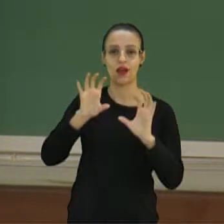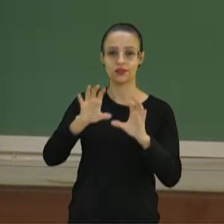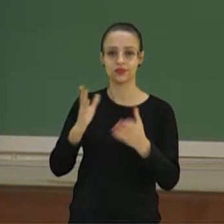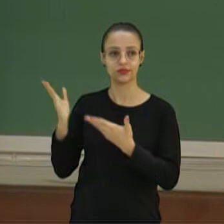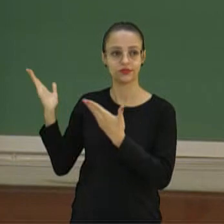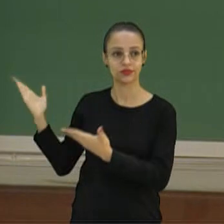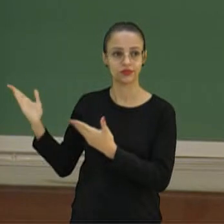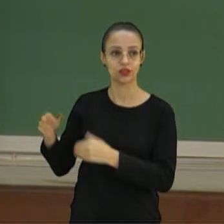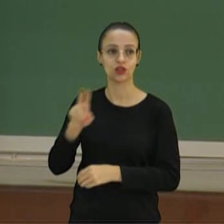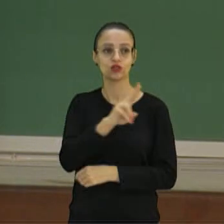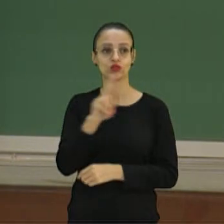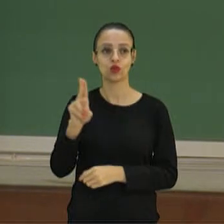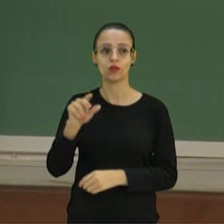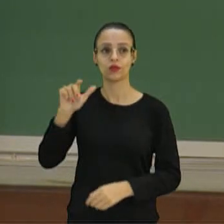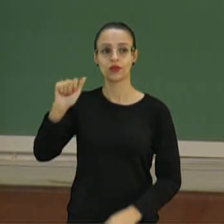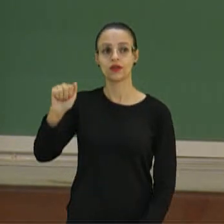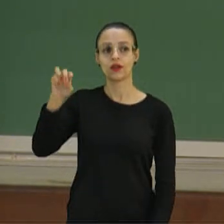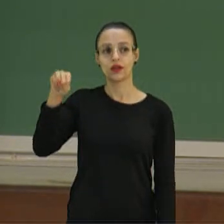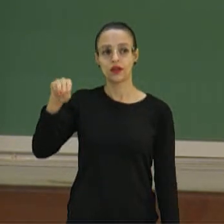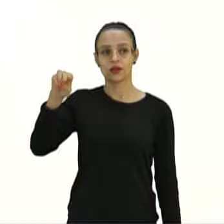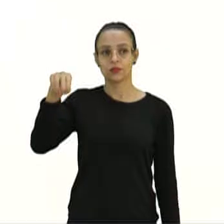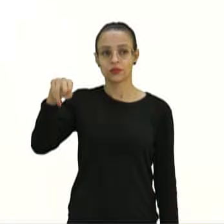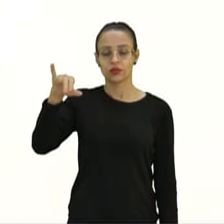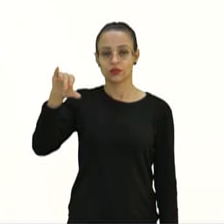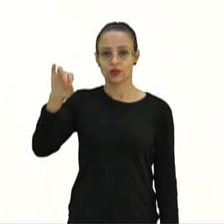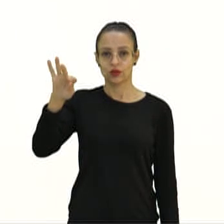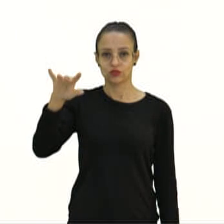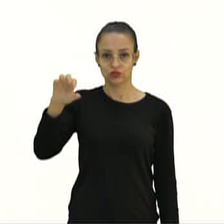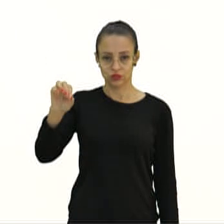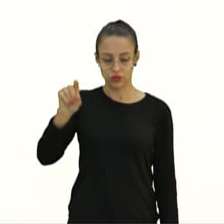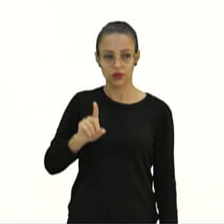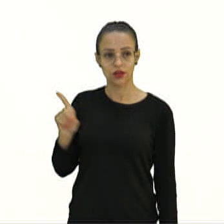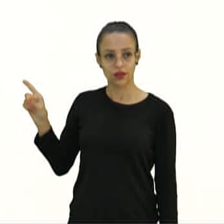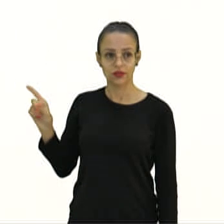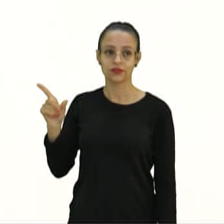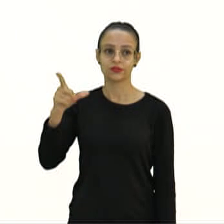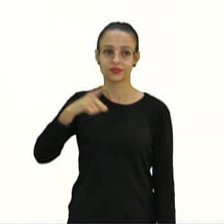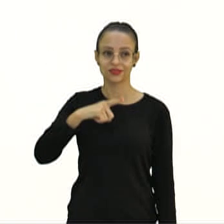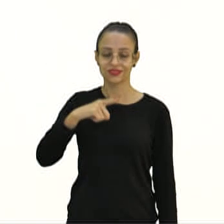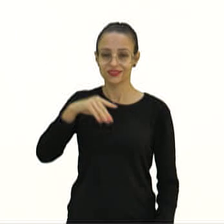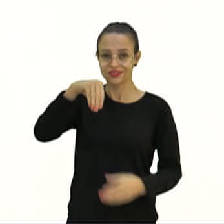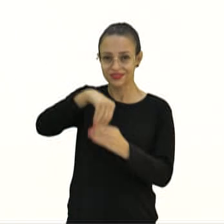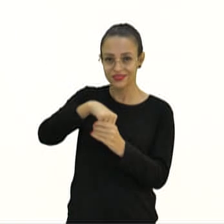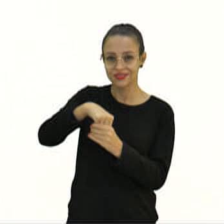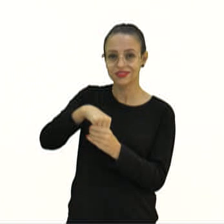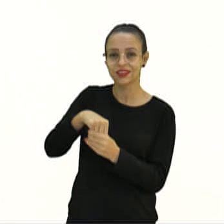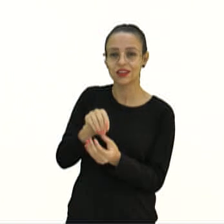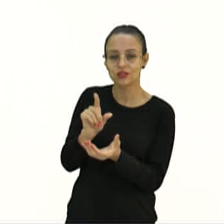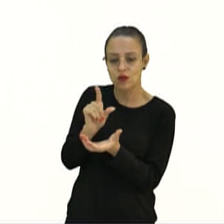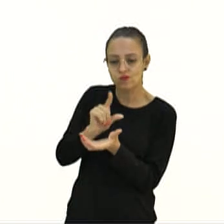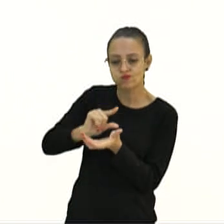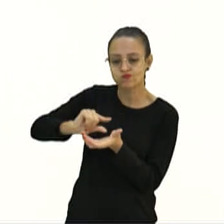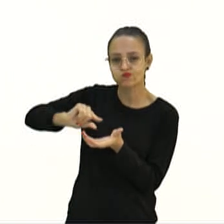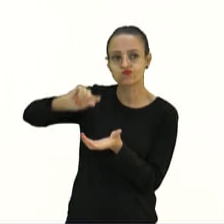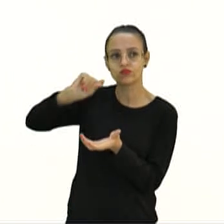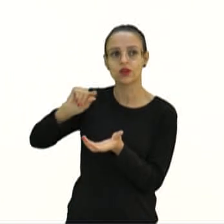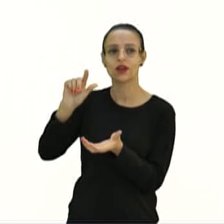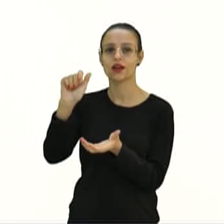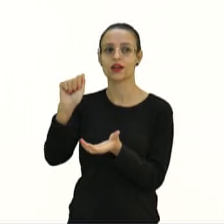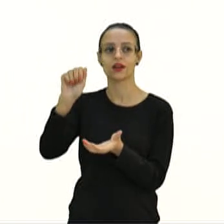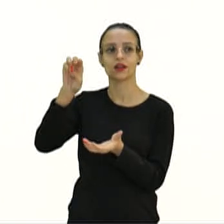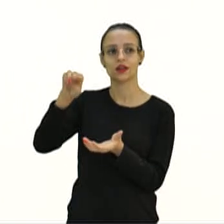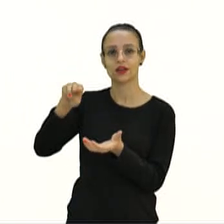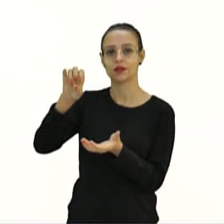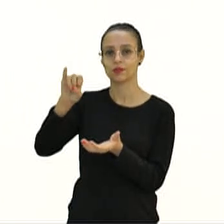gente chama de ovo amniótico, porque aqui dentro eles têm uma reserva que é chamada de âmnio. E